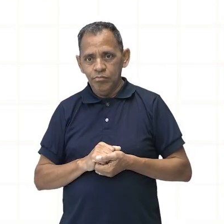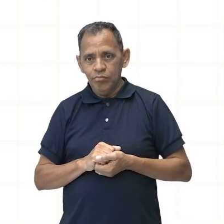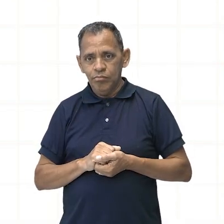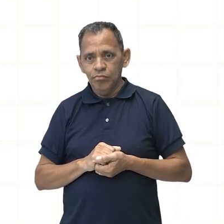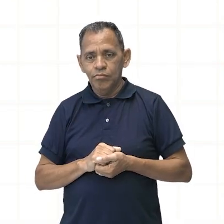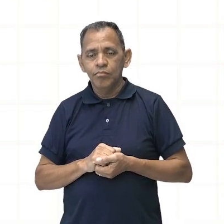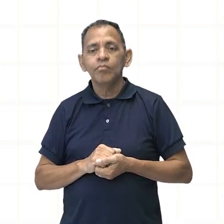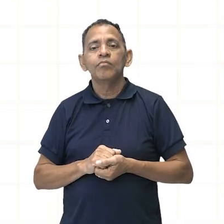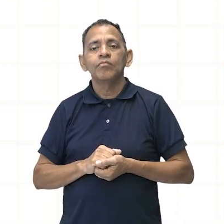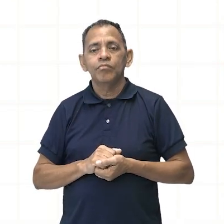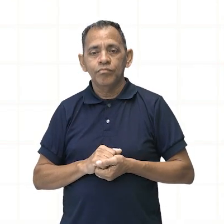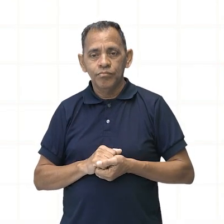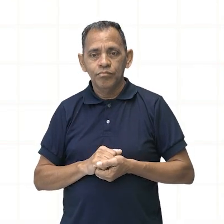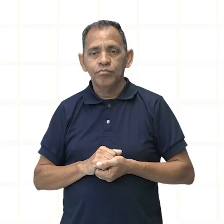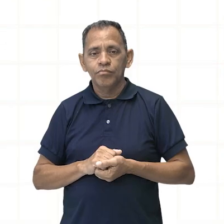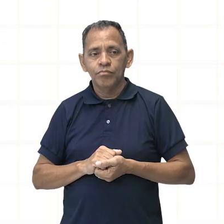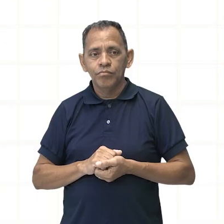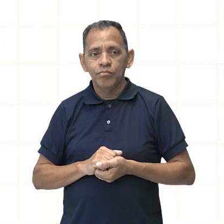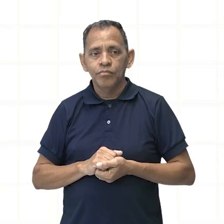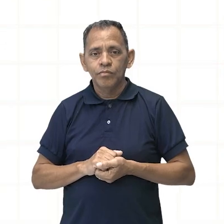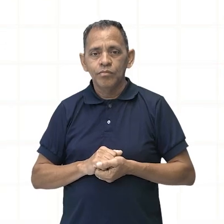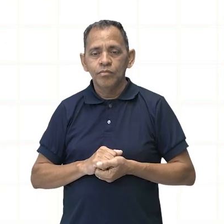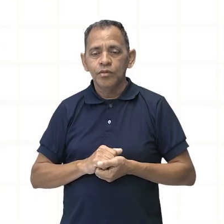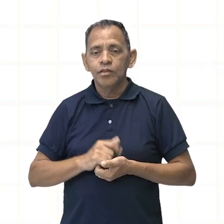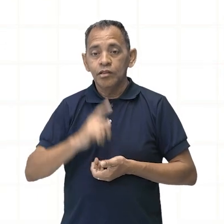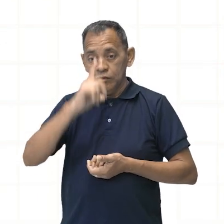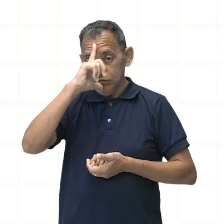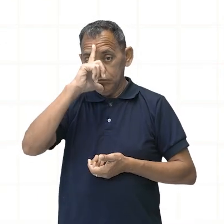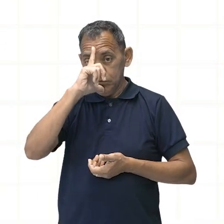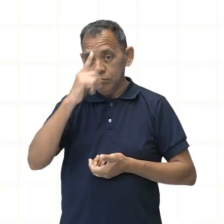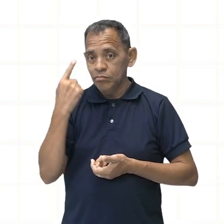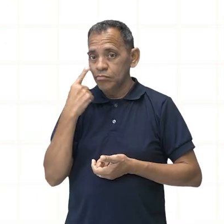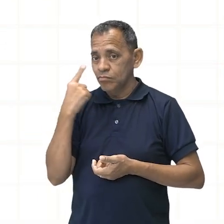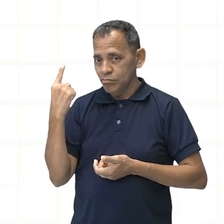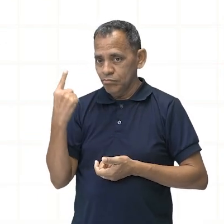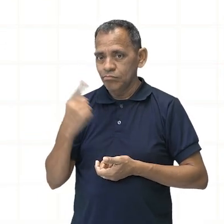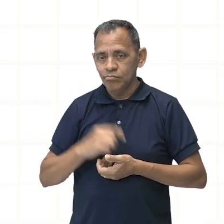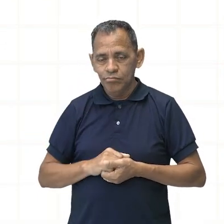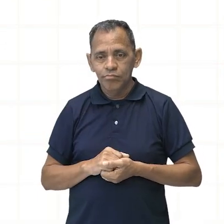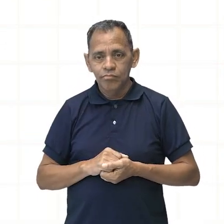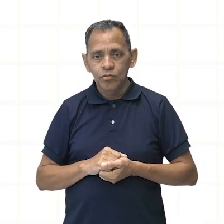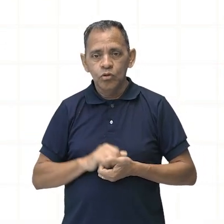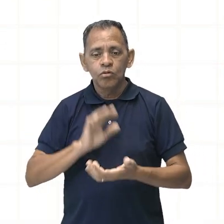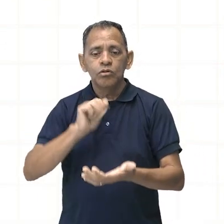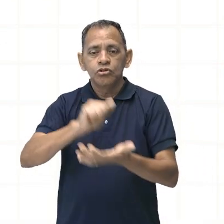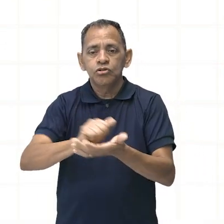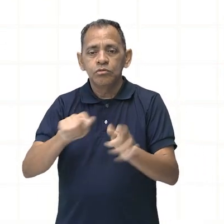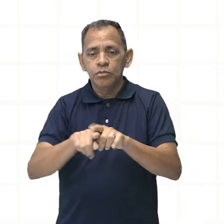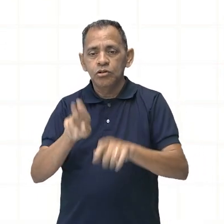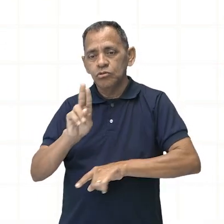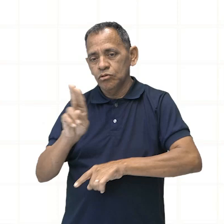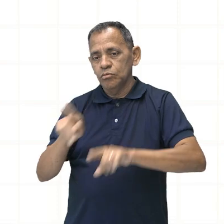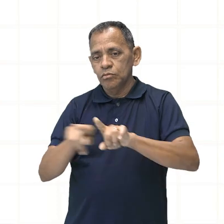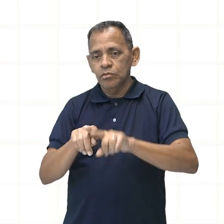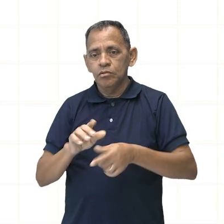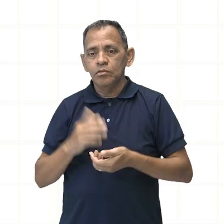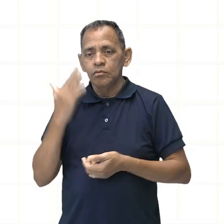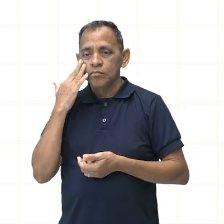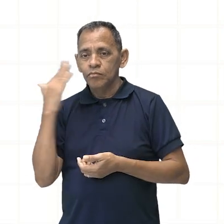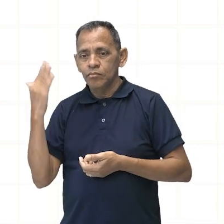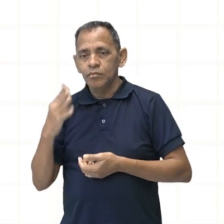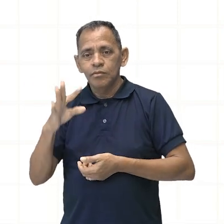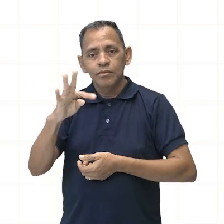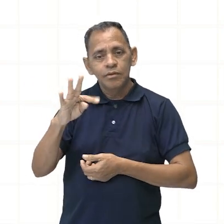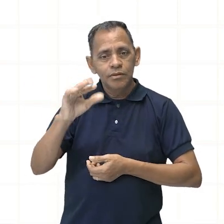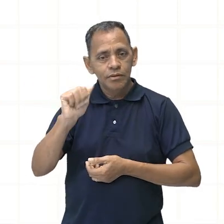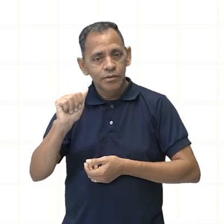certo? É Kongfutse, certo? Bem, dando continuidade, a gente observa que o Tao, que é o